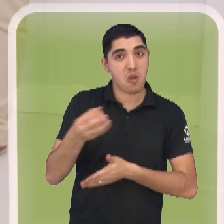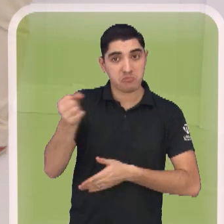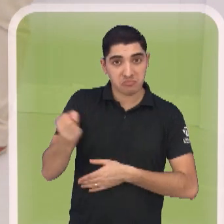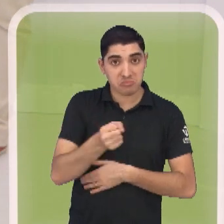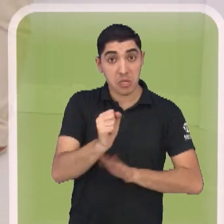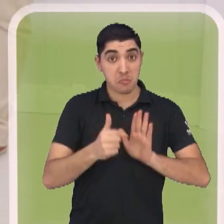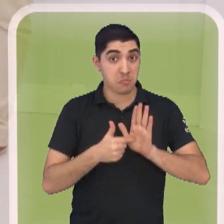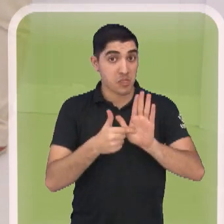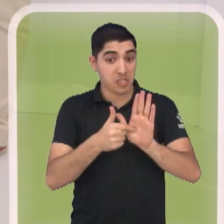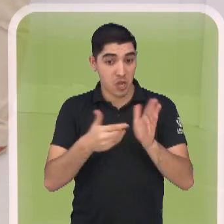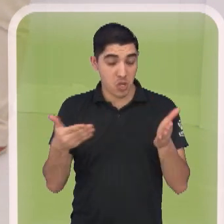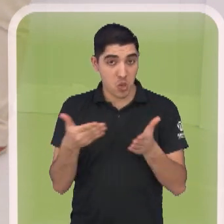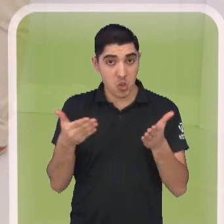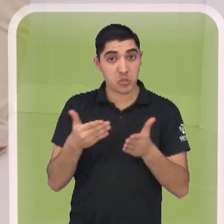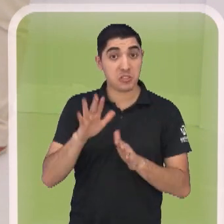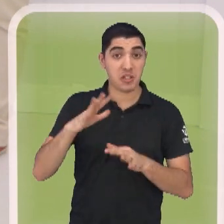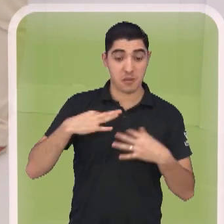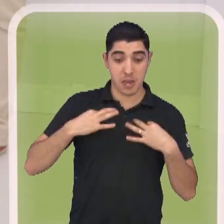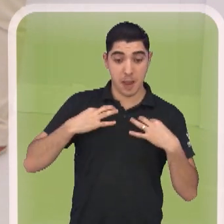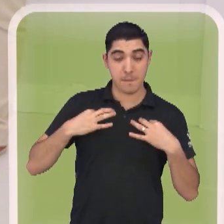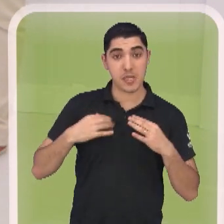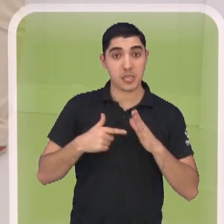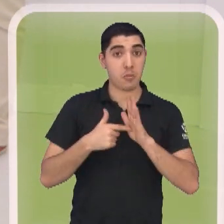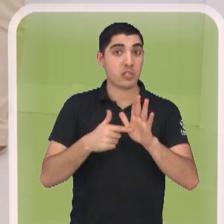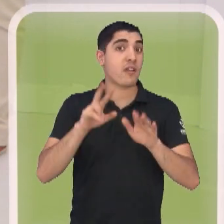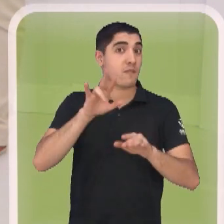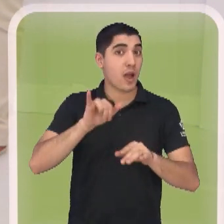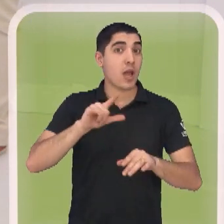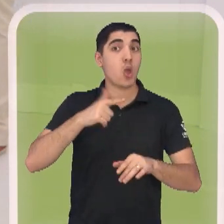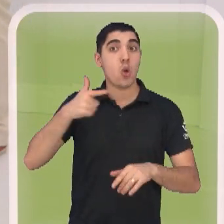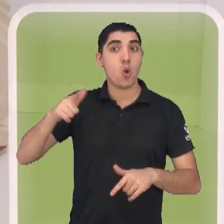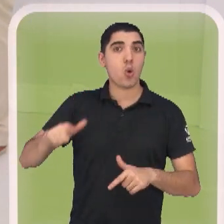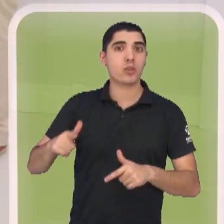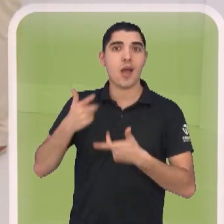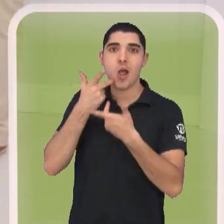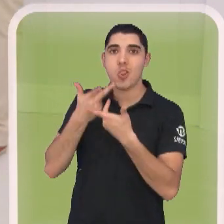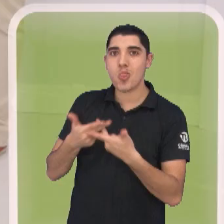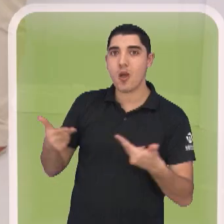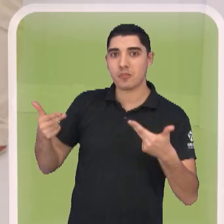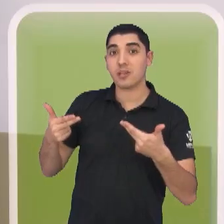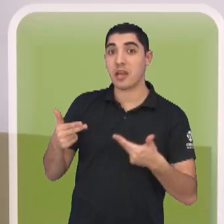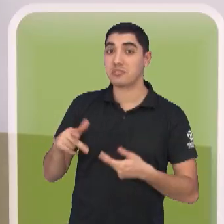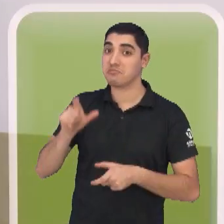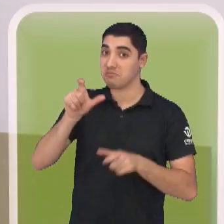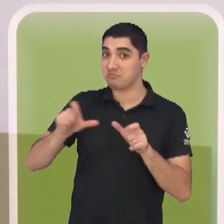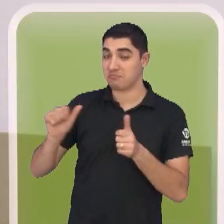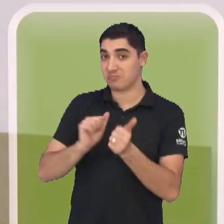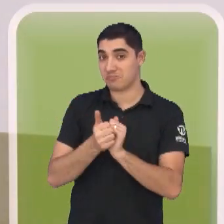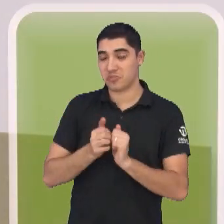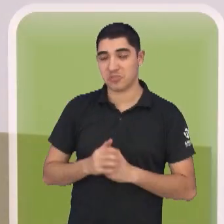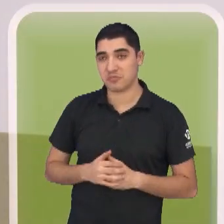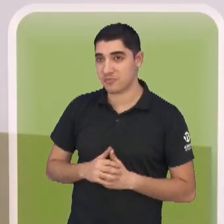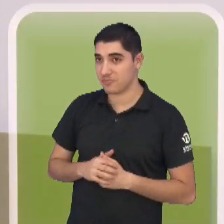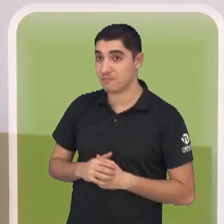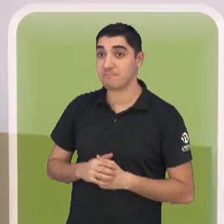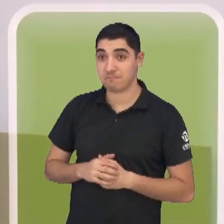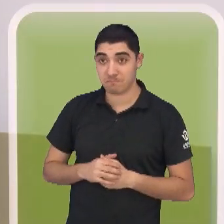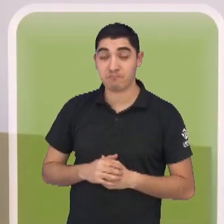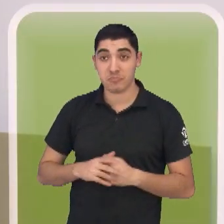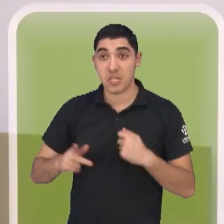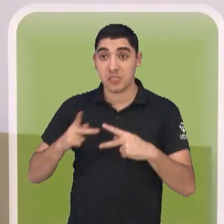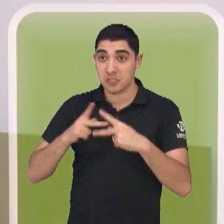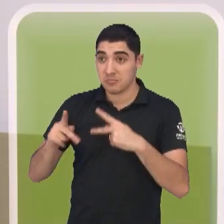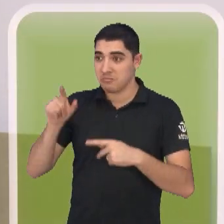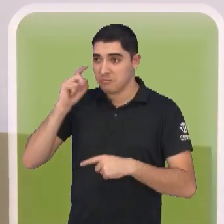talvez na apresentação da camisa teremos também mais algumas novidades em relação a jogadores Brunão é o time do São José para a gente vê